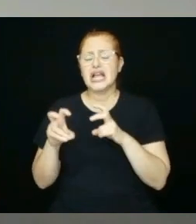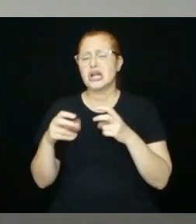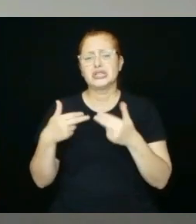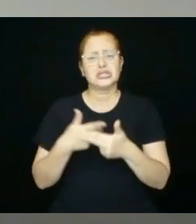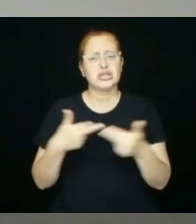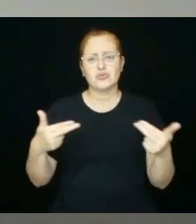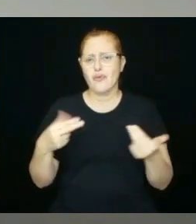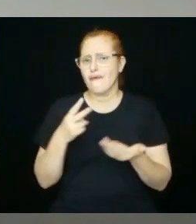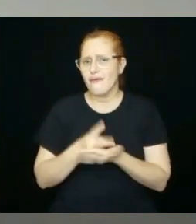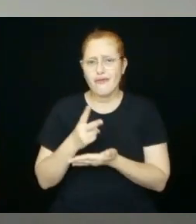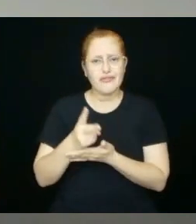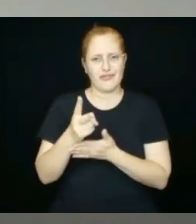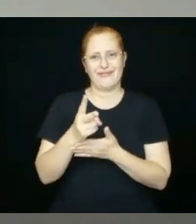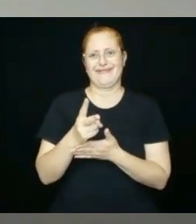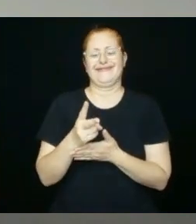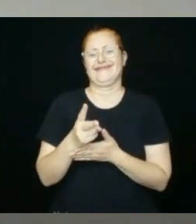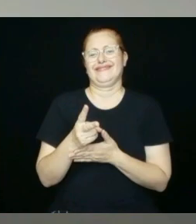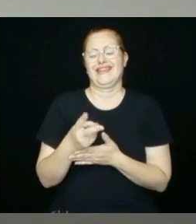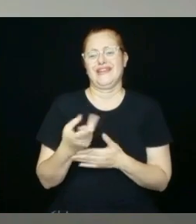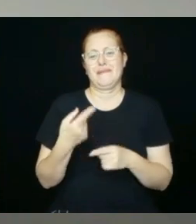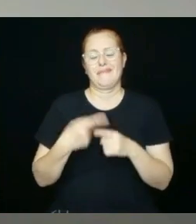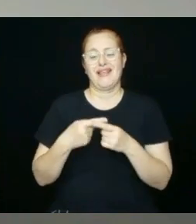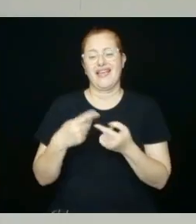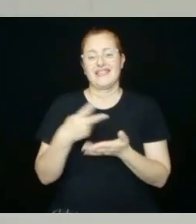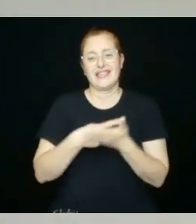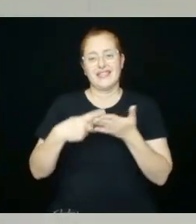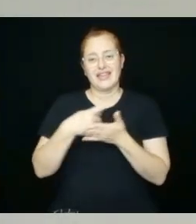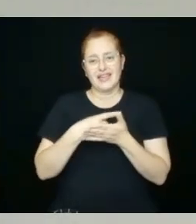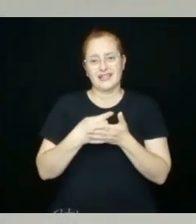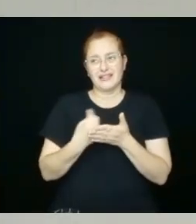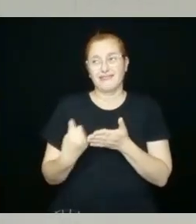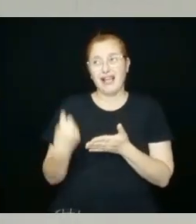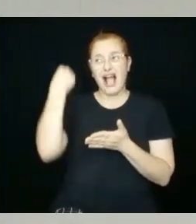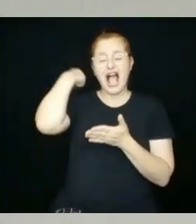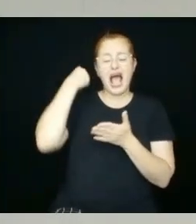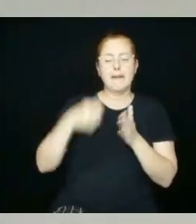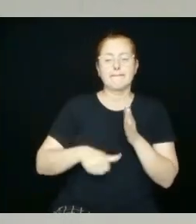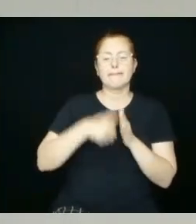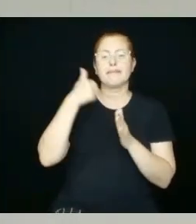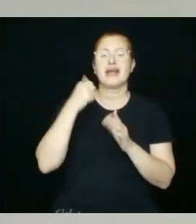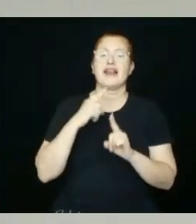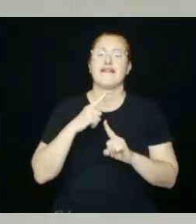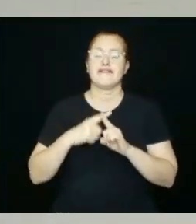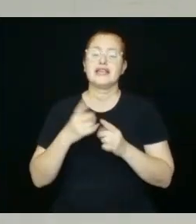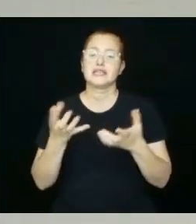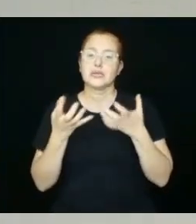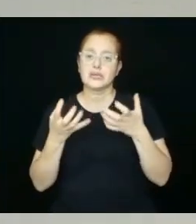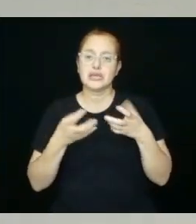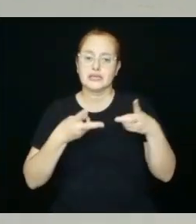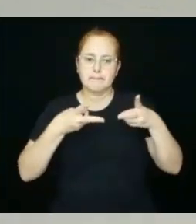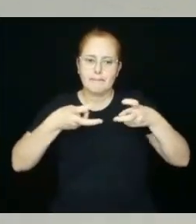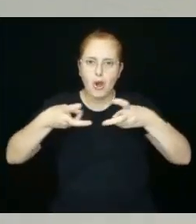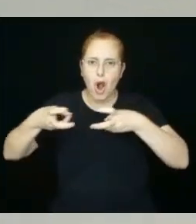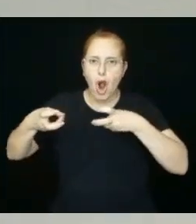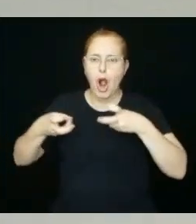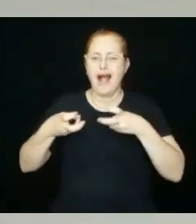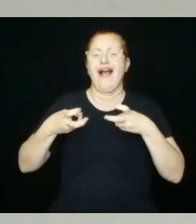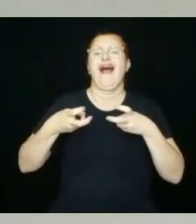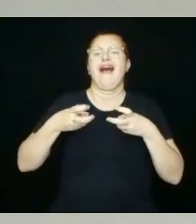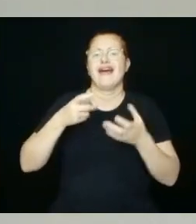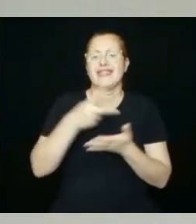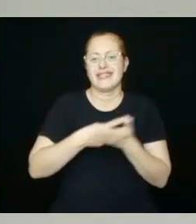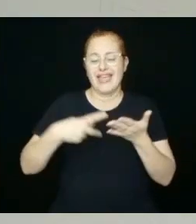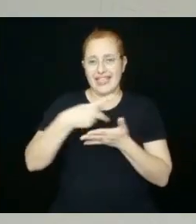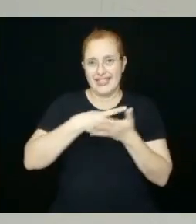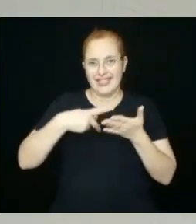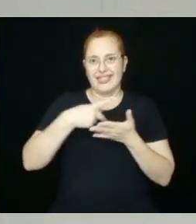das coisas não permanecerem, assim, eram desenhos que lá no início, assim, a primeira vez que eu quis explorar desenhos grandes, eu fiz uma